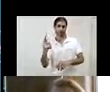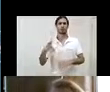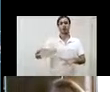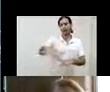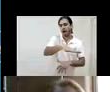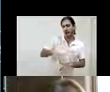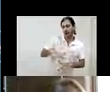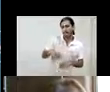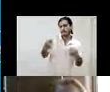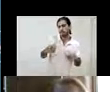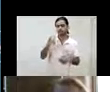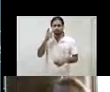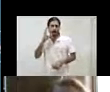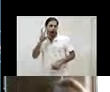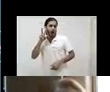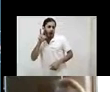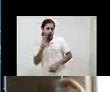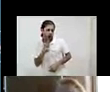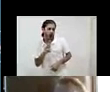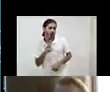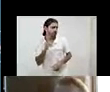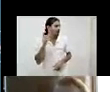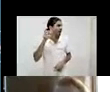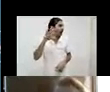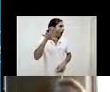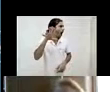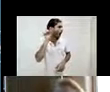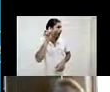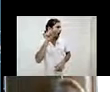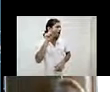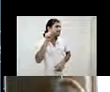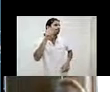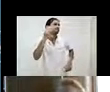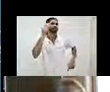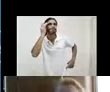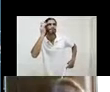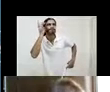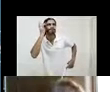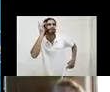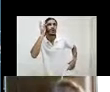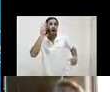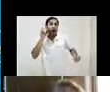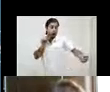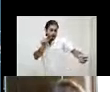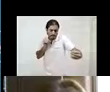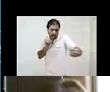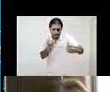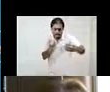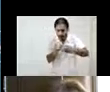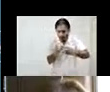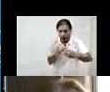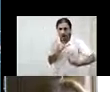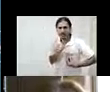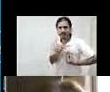escuta atenta, o estranhamento, a aproximação é muito importante. O